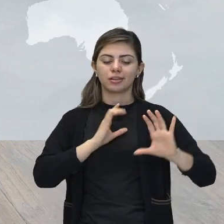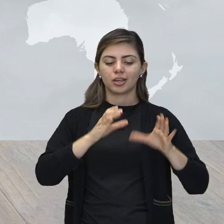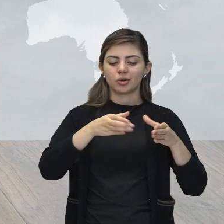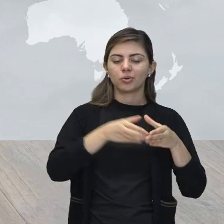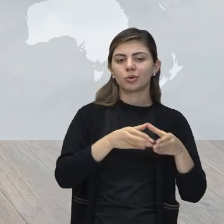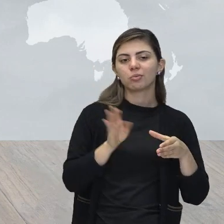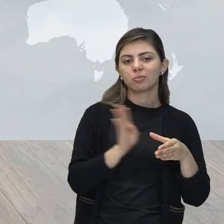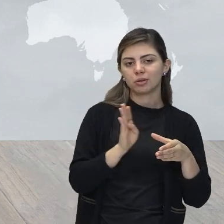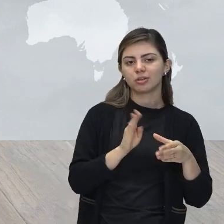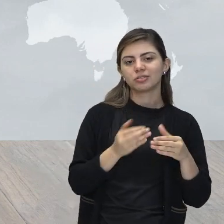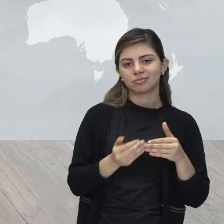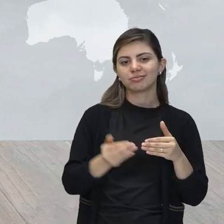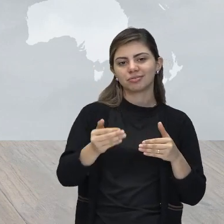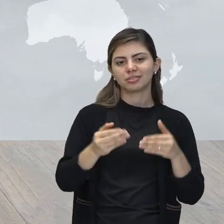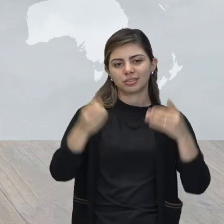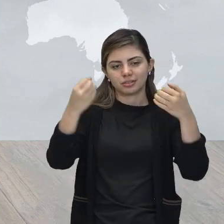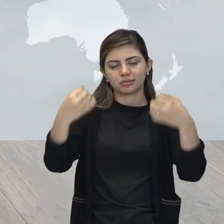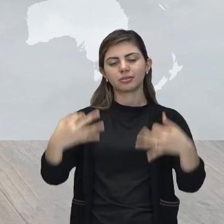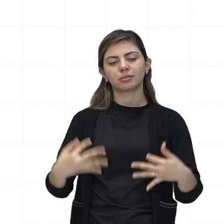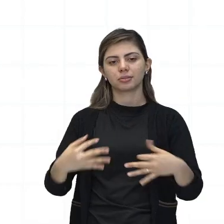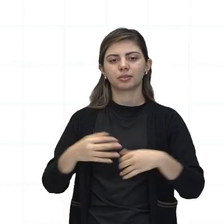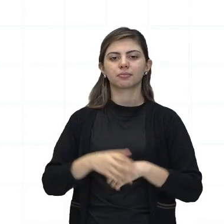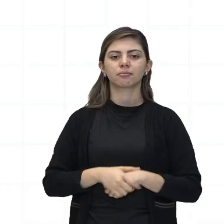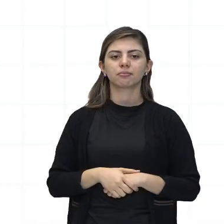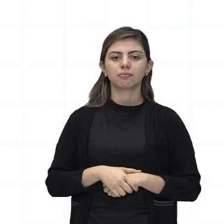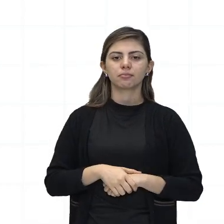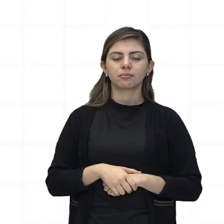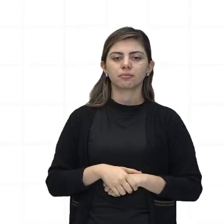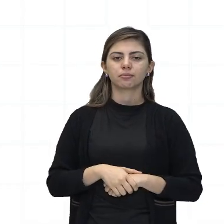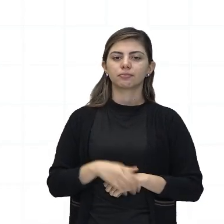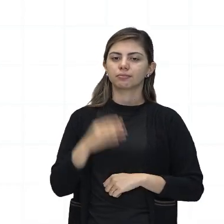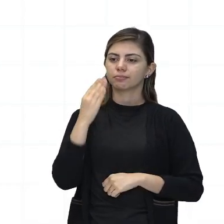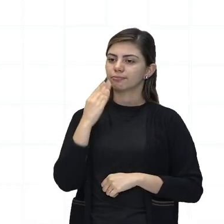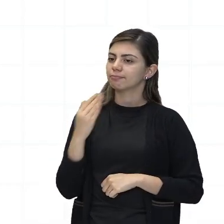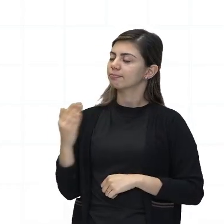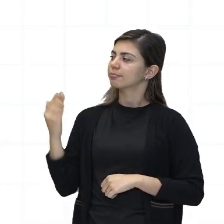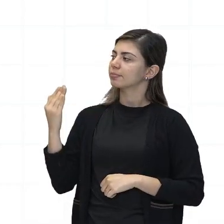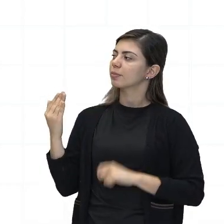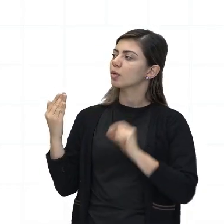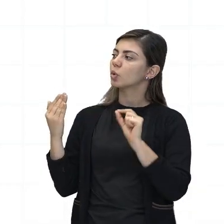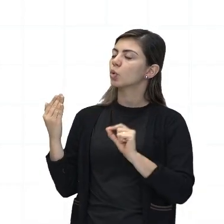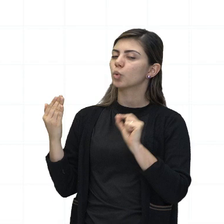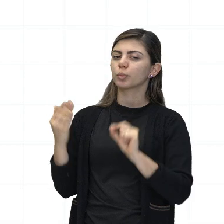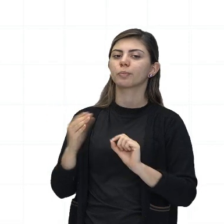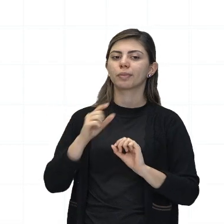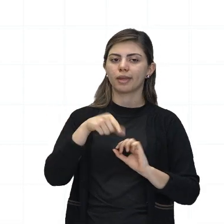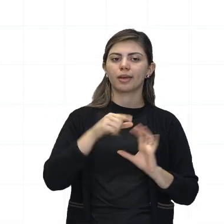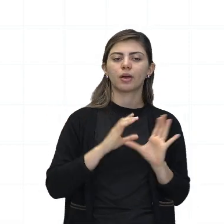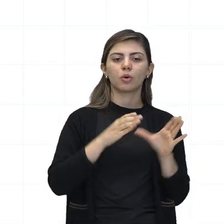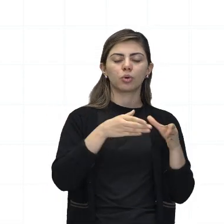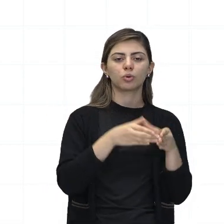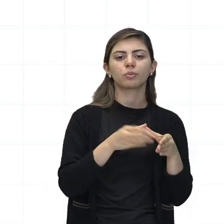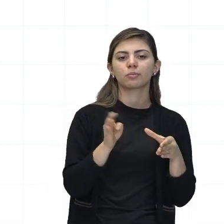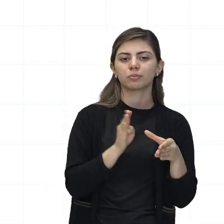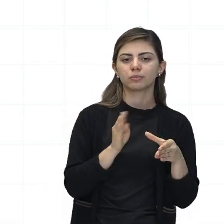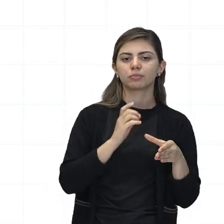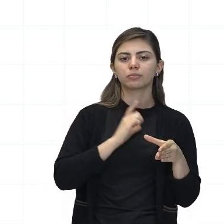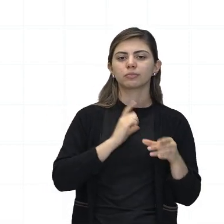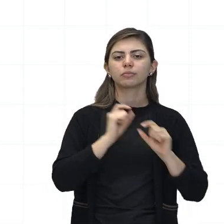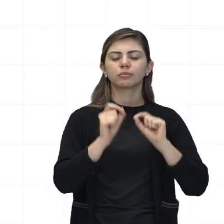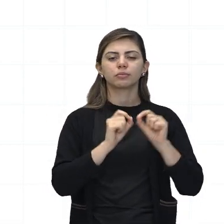que são os assuntos que nós vamos ver na nossa aula. Veja aí, ó, a classificação biológica é um sistema